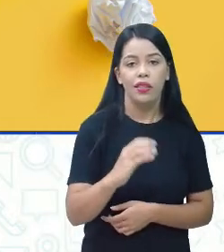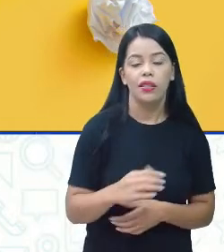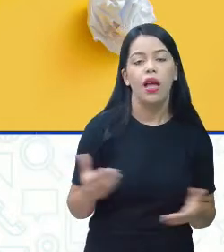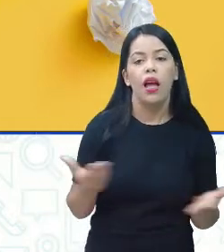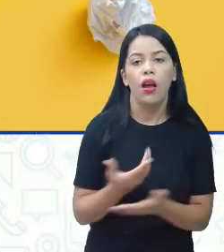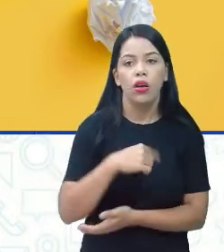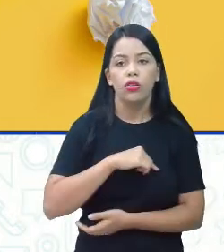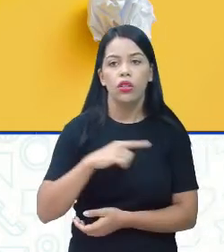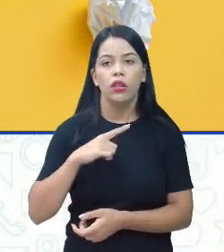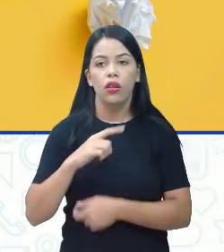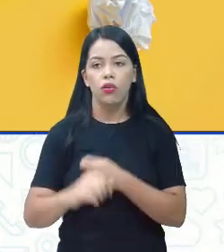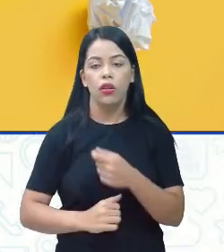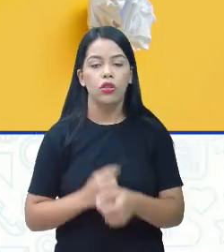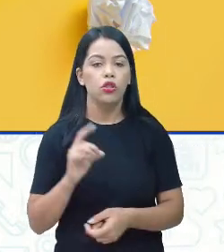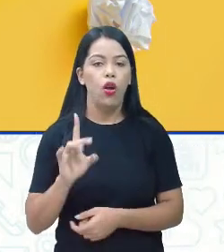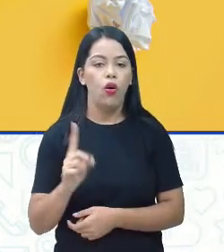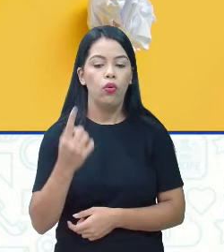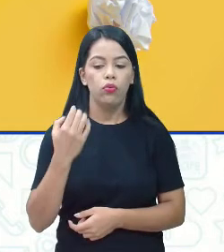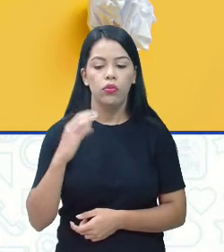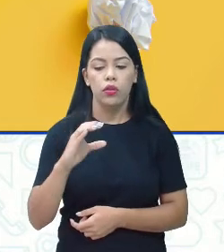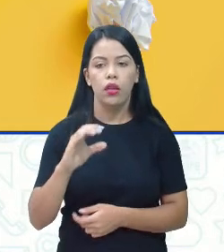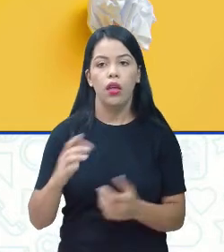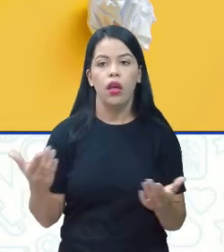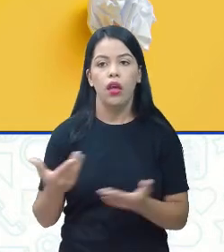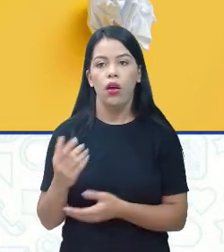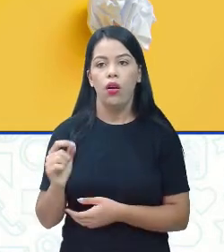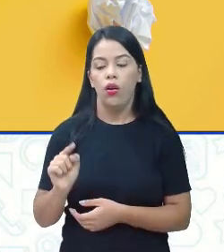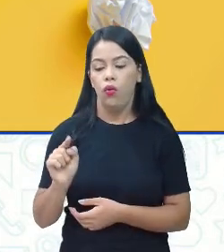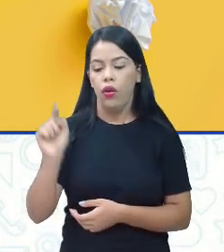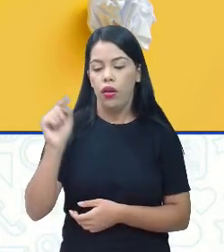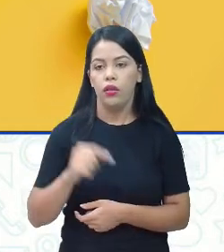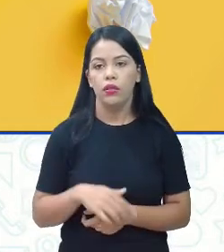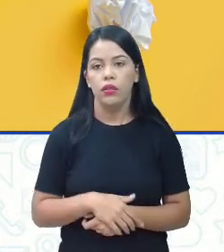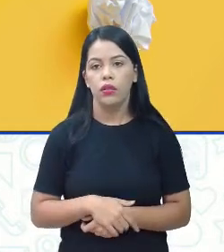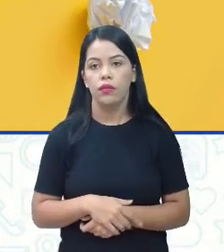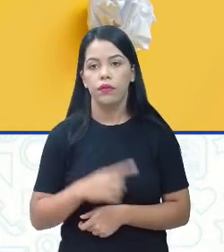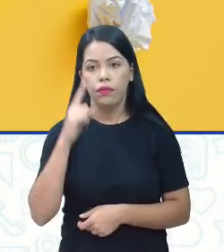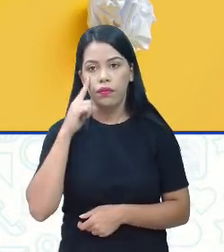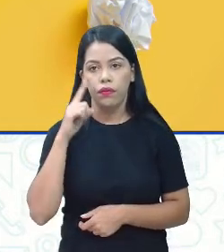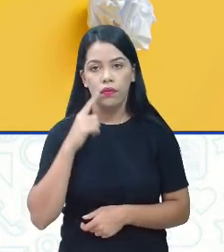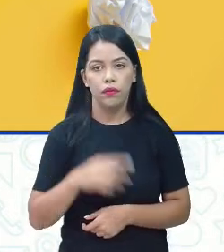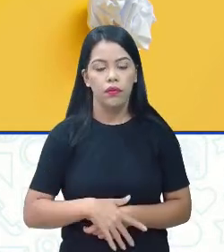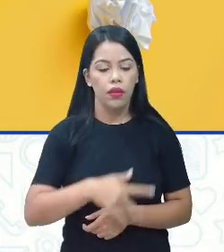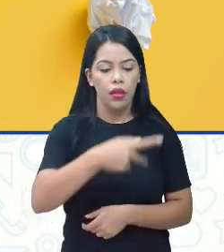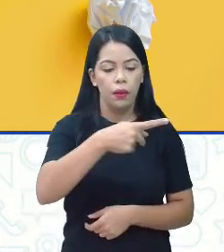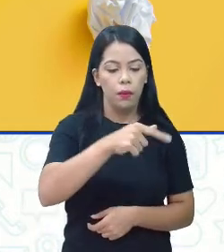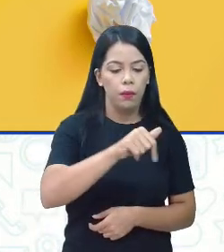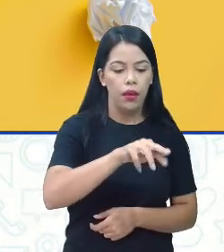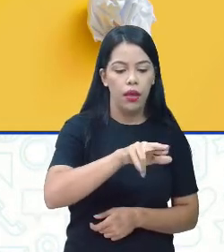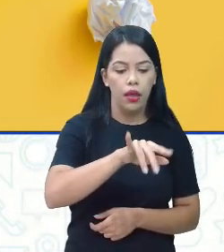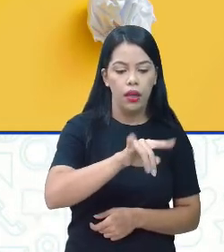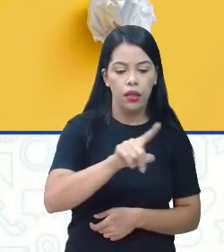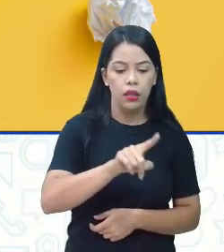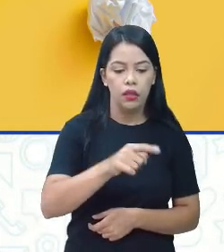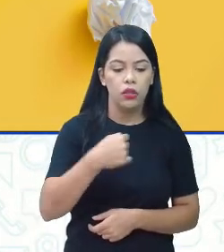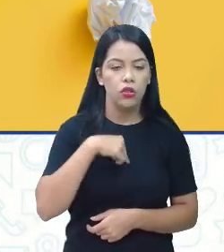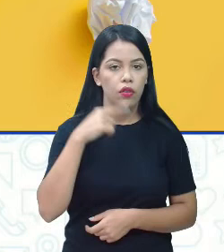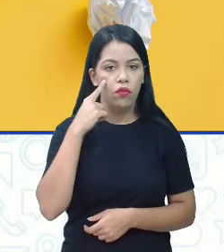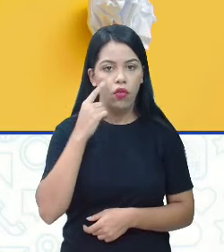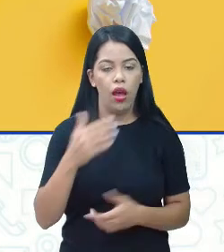agora a gente tem um C só e um acento. Paris, a gente viu escrito com Z e hoje a gente escreve com